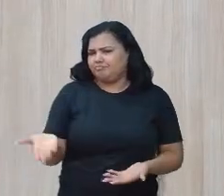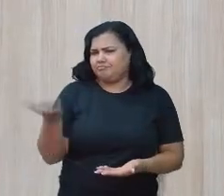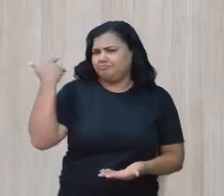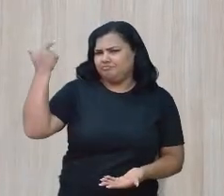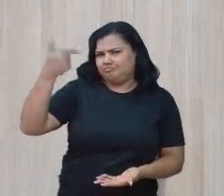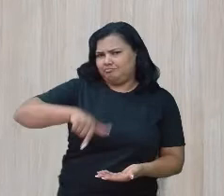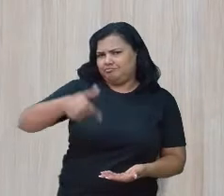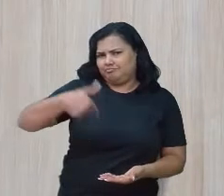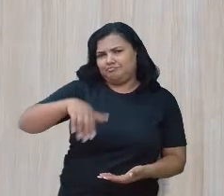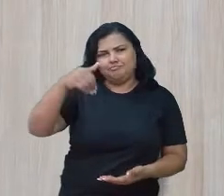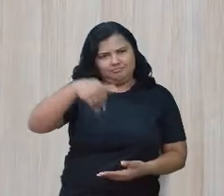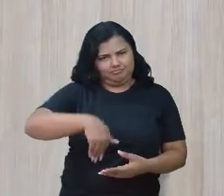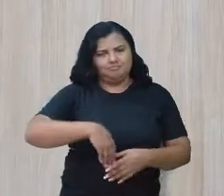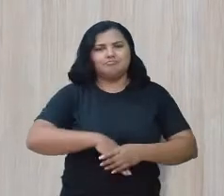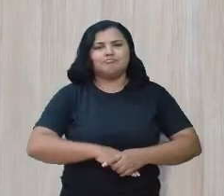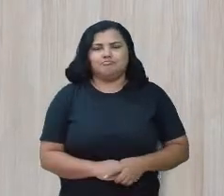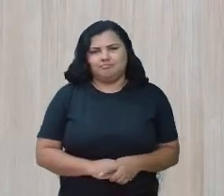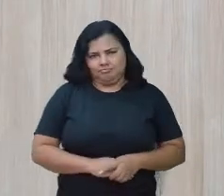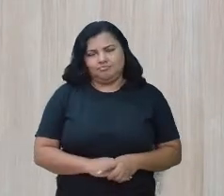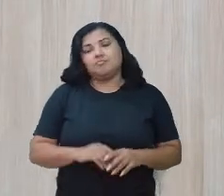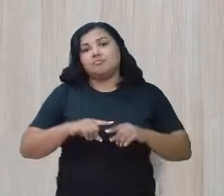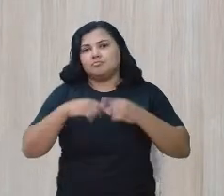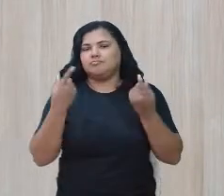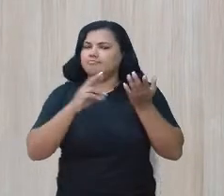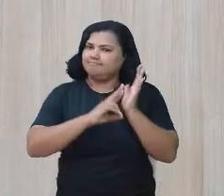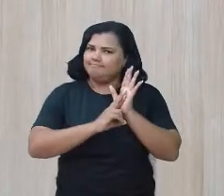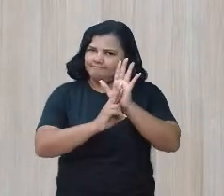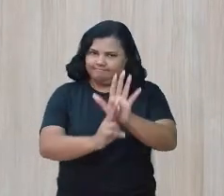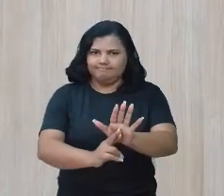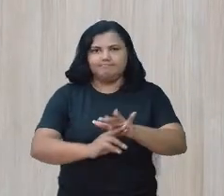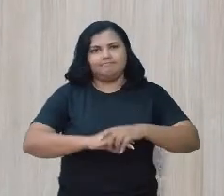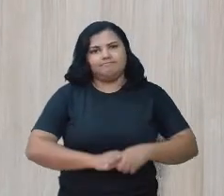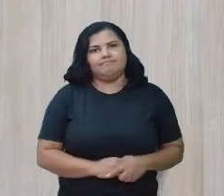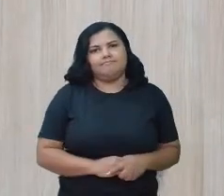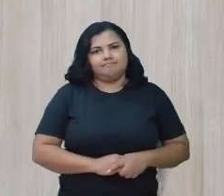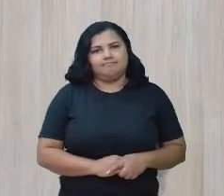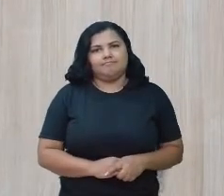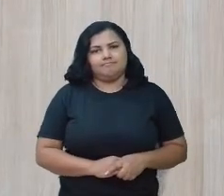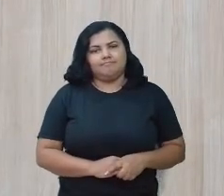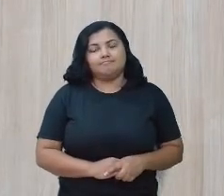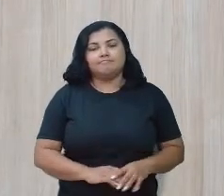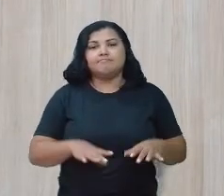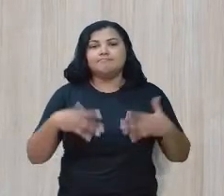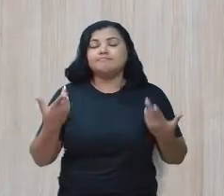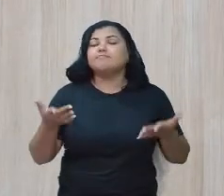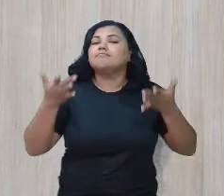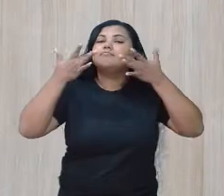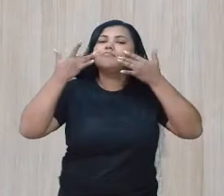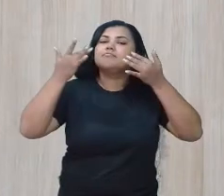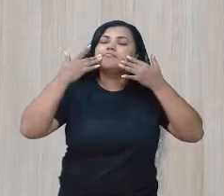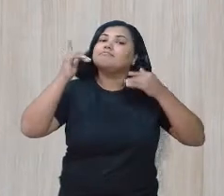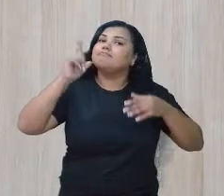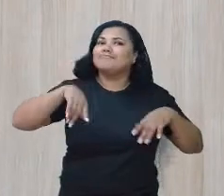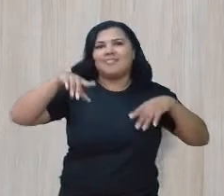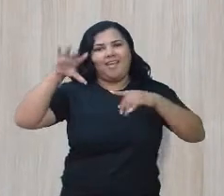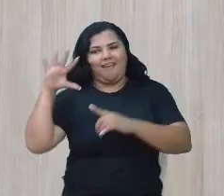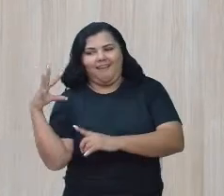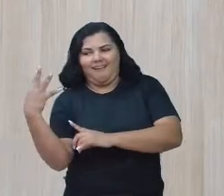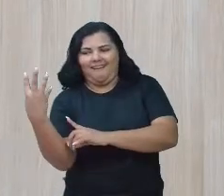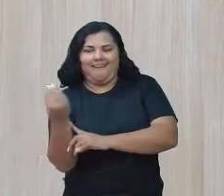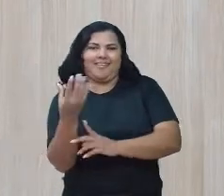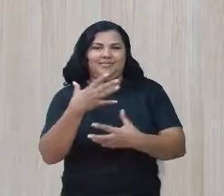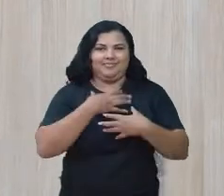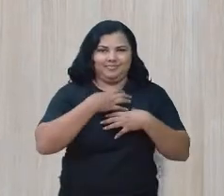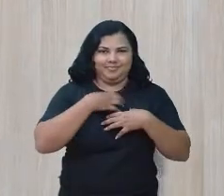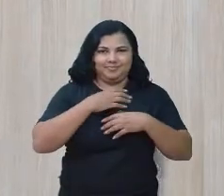que não faz parte daquele lugar, mas está sendo representado ali. Então, o teatro, ele é essa arte, essa forma de